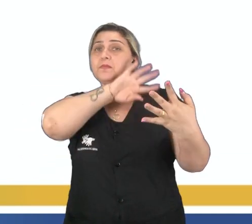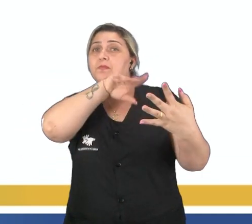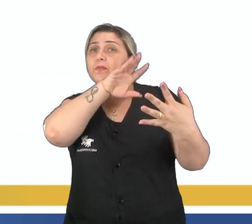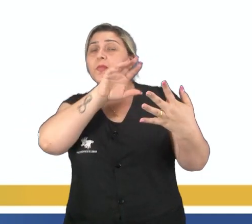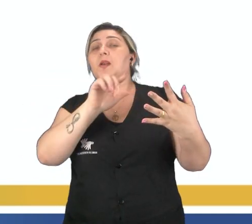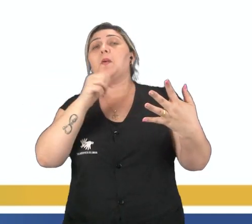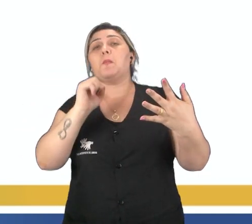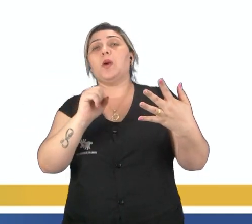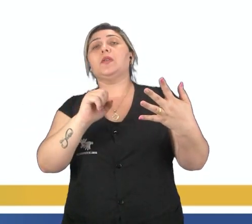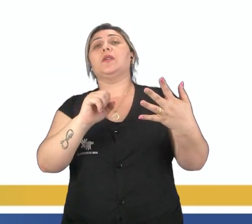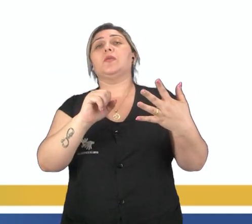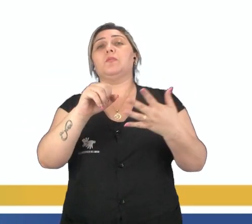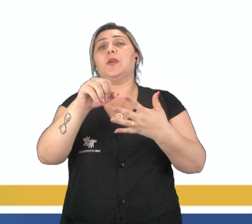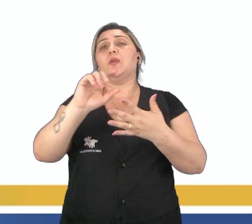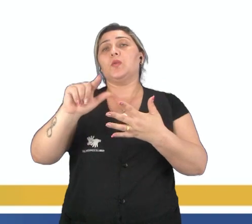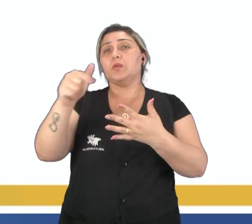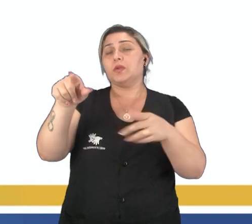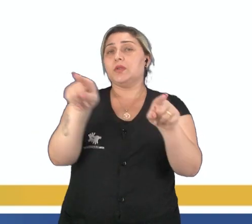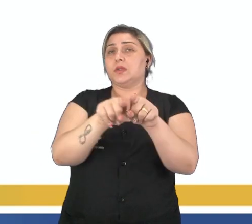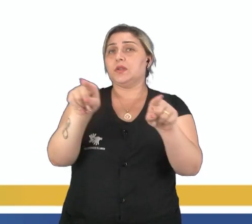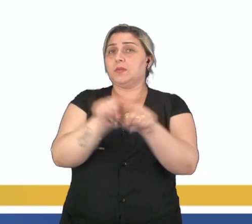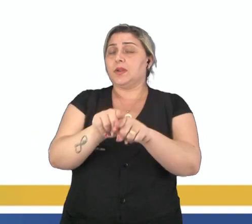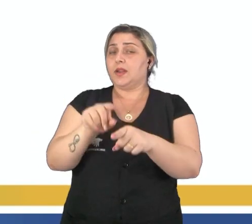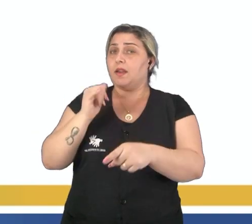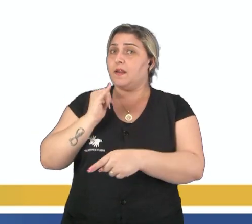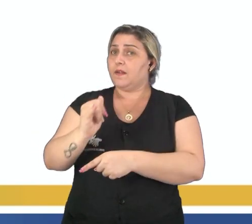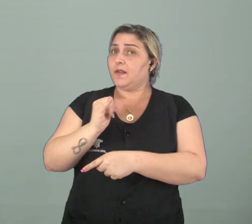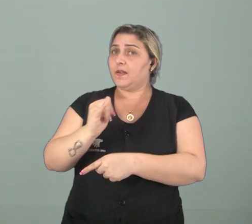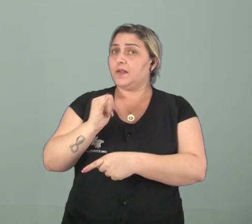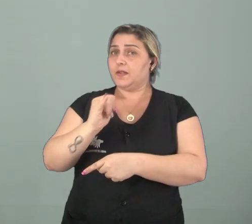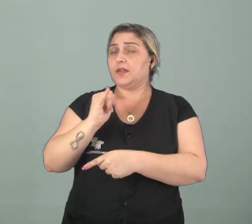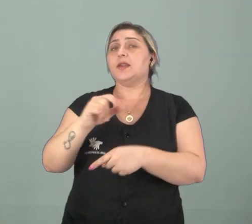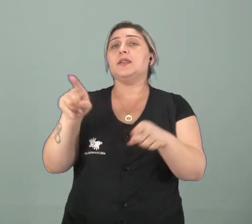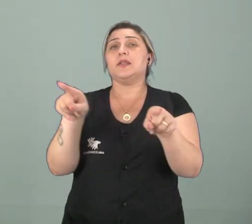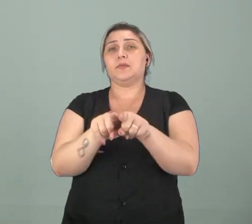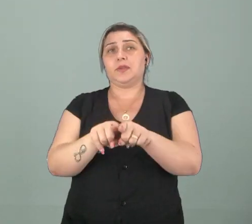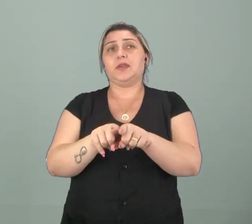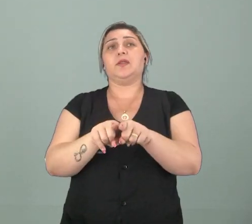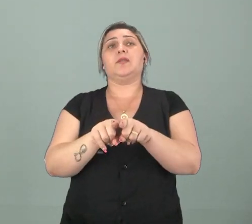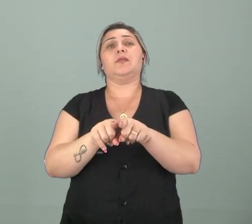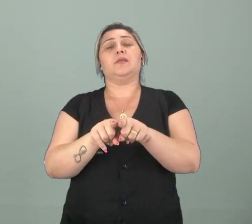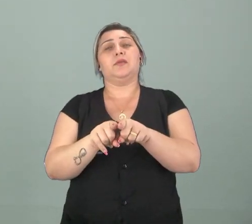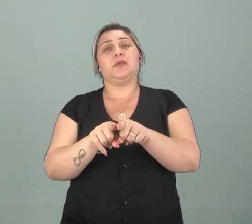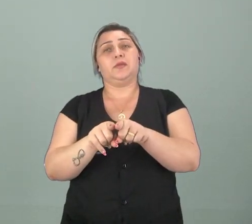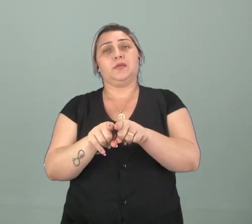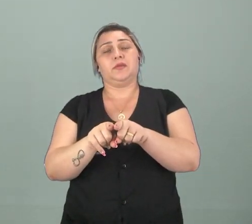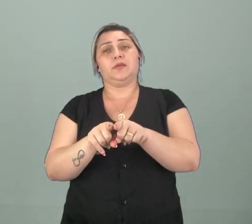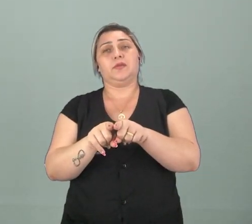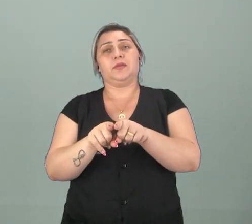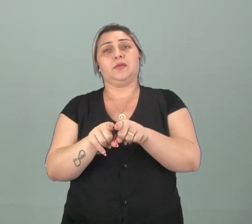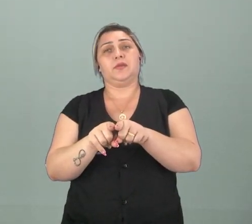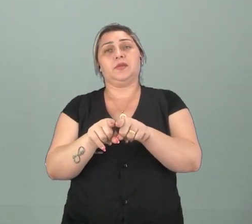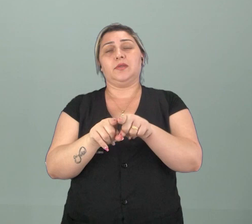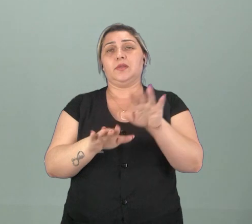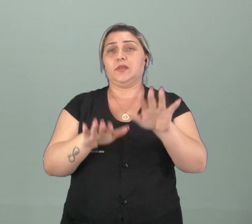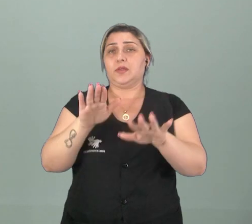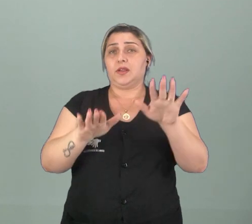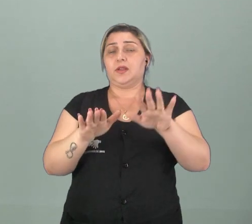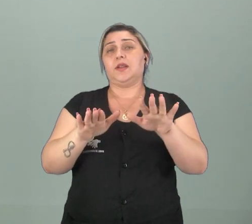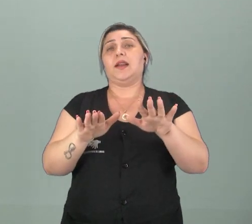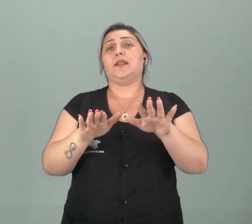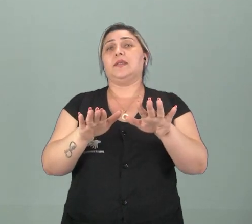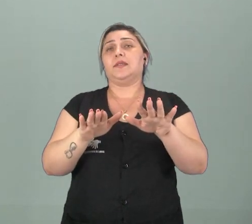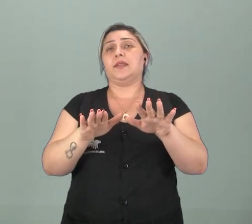funcionando, pode apresentar sinais de alerta para o corpo daquele indivíduo. E aí já vai, né, de forma, às vezes,